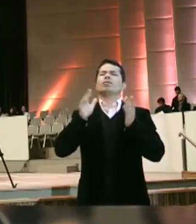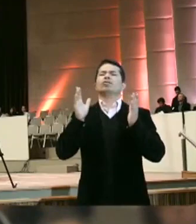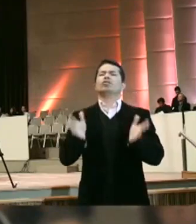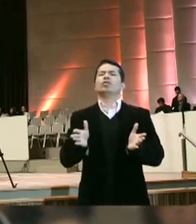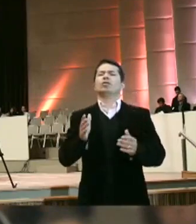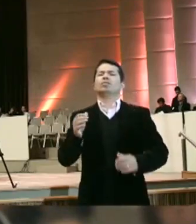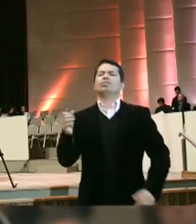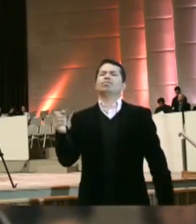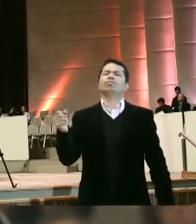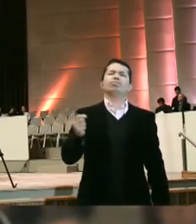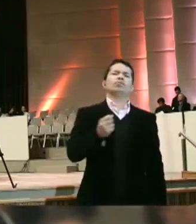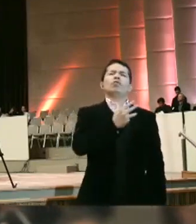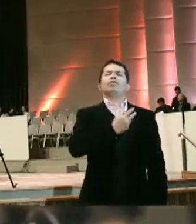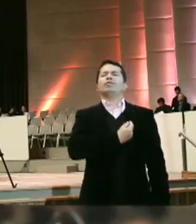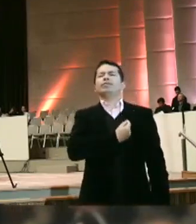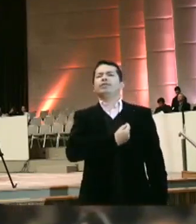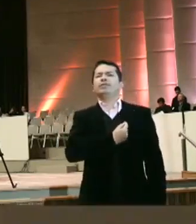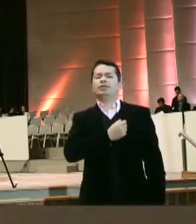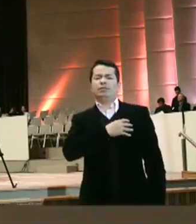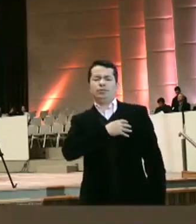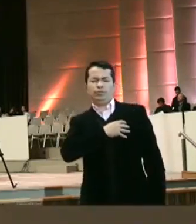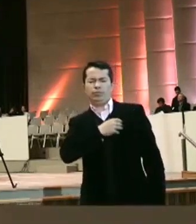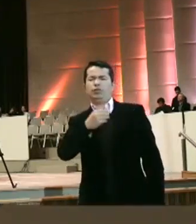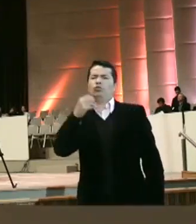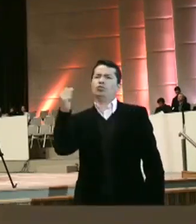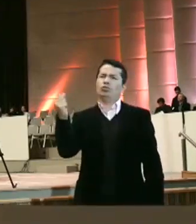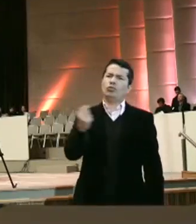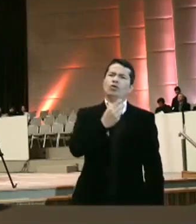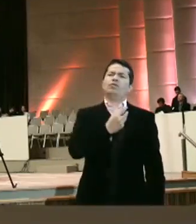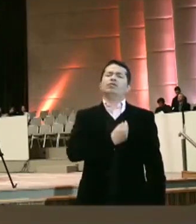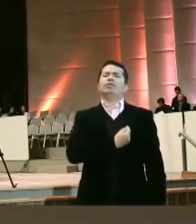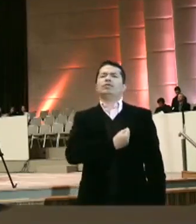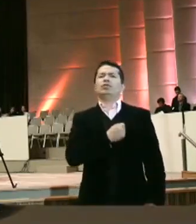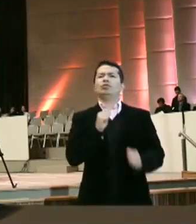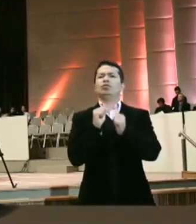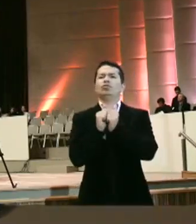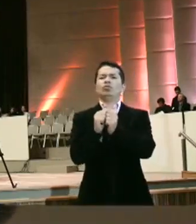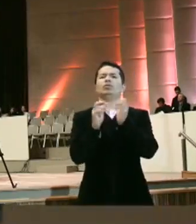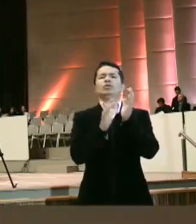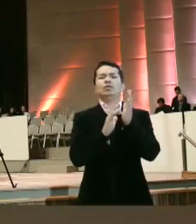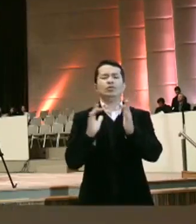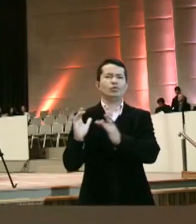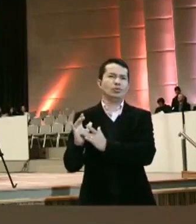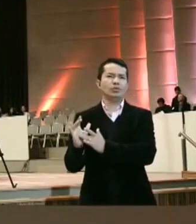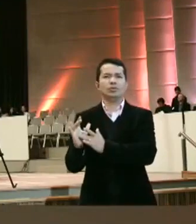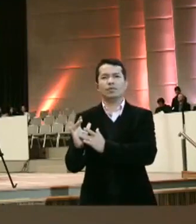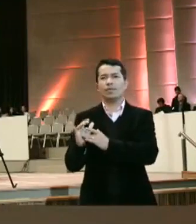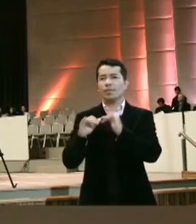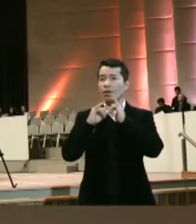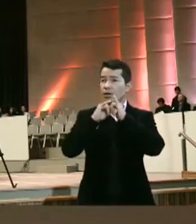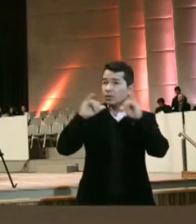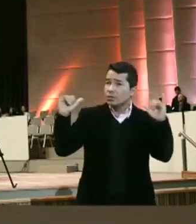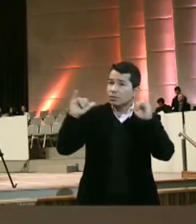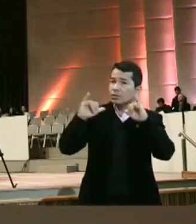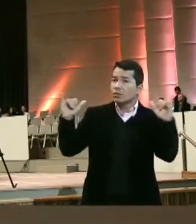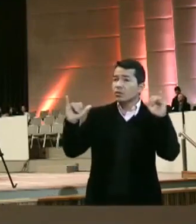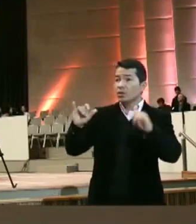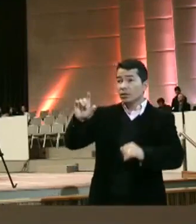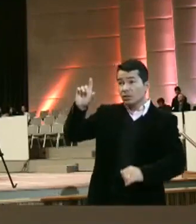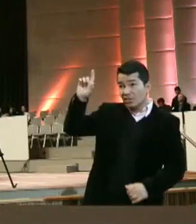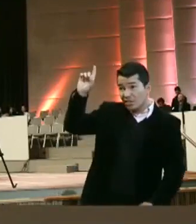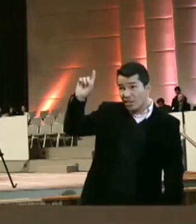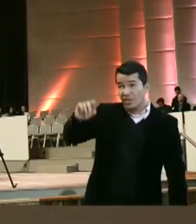queridos, Deus entra e faz coisas tremendas quando a gente cai, sai